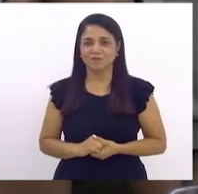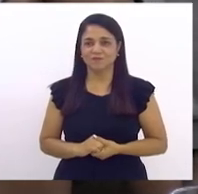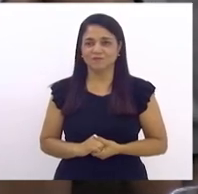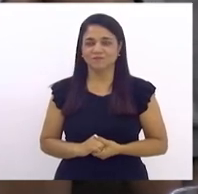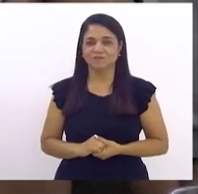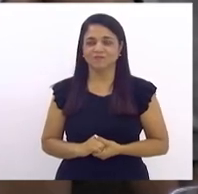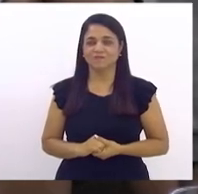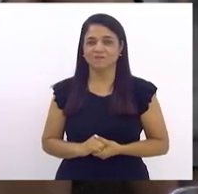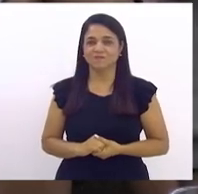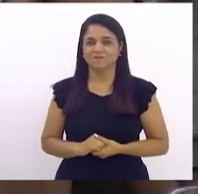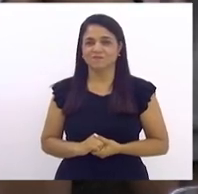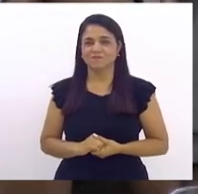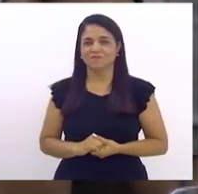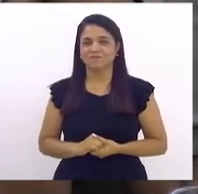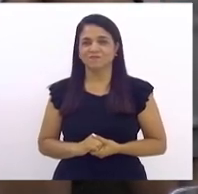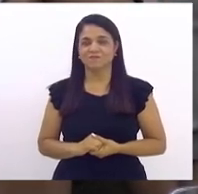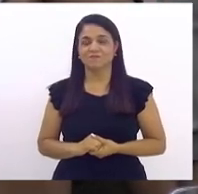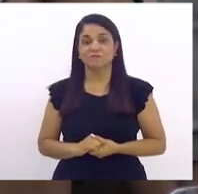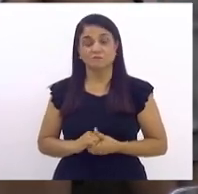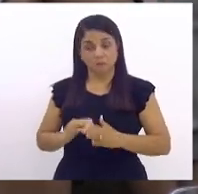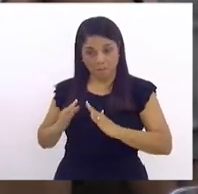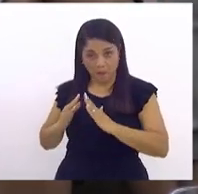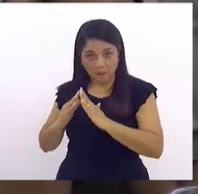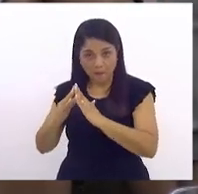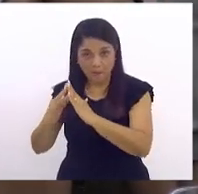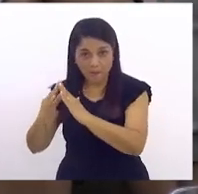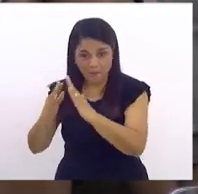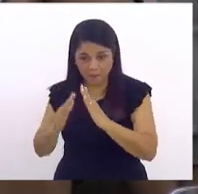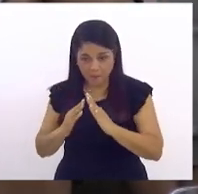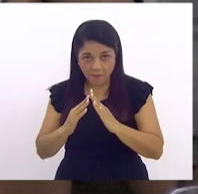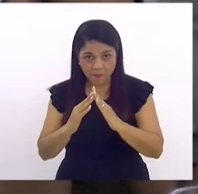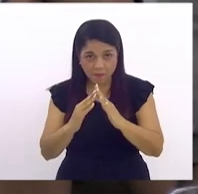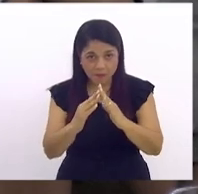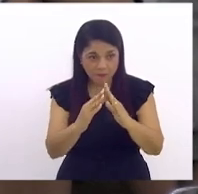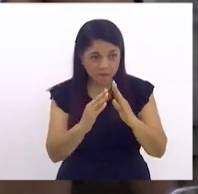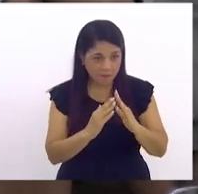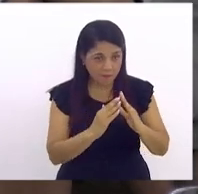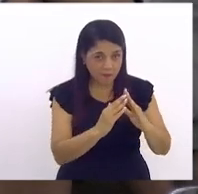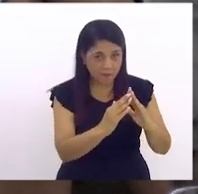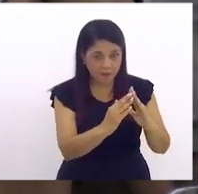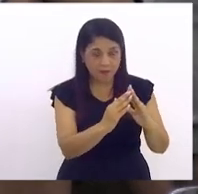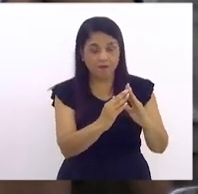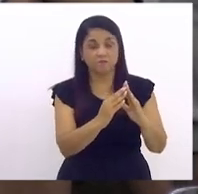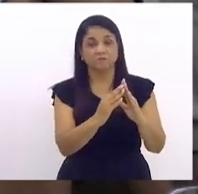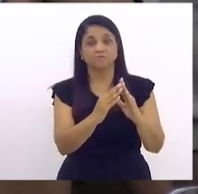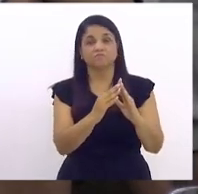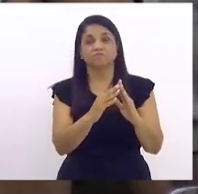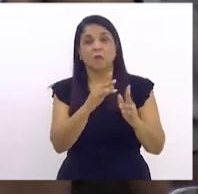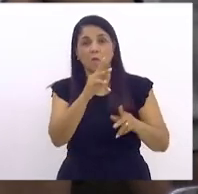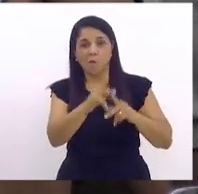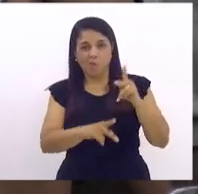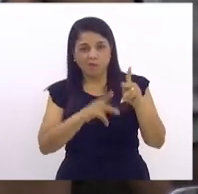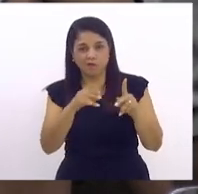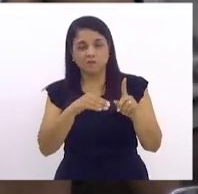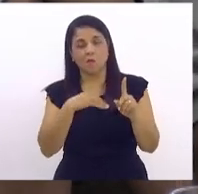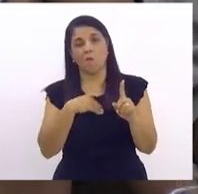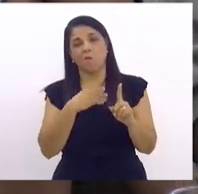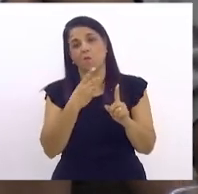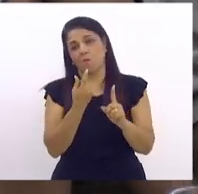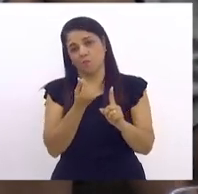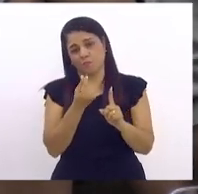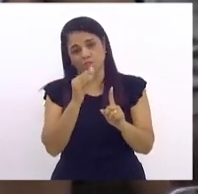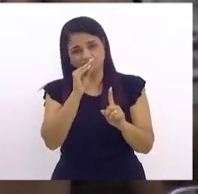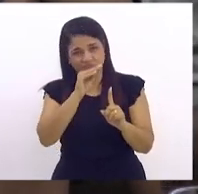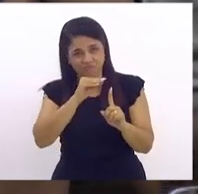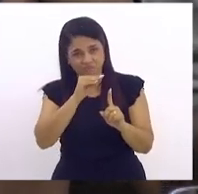quando você faz um empreendimento habitacional, seja o município, seja o Estado, ou seja, a